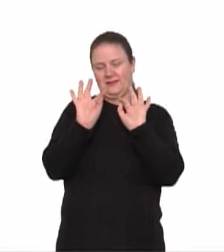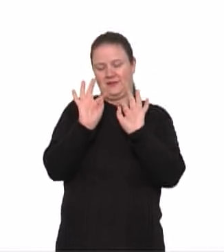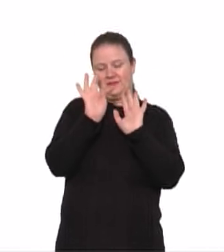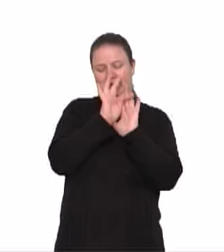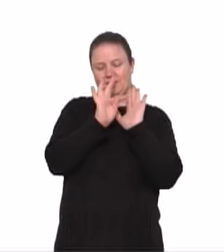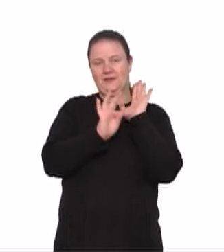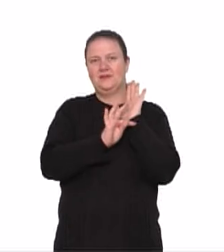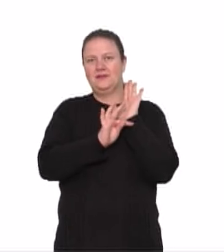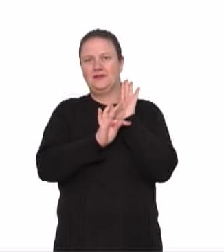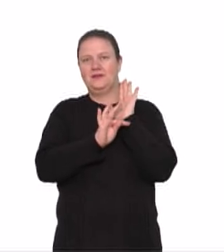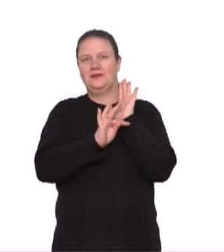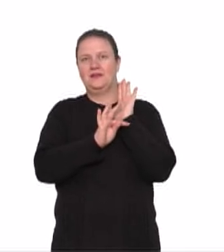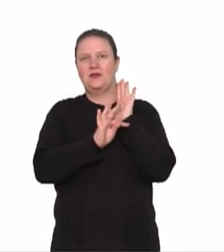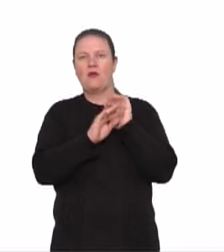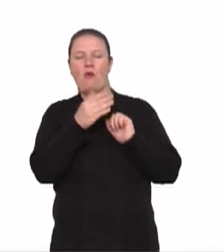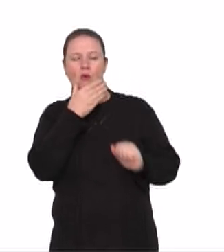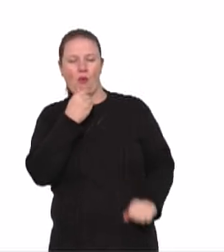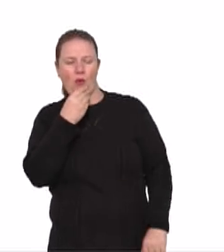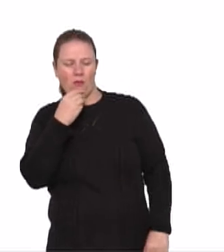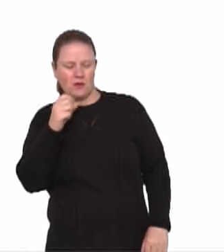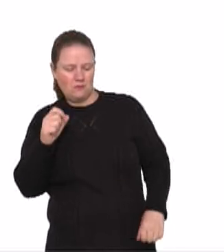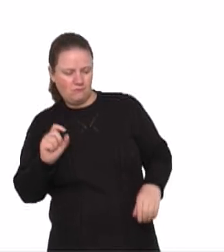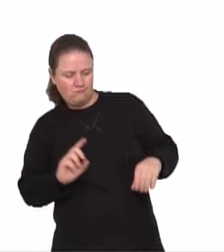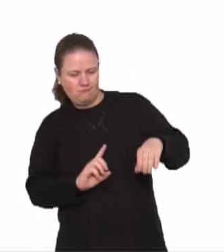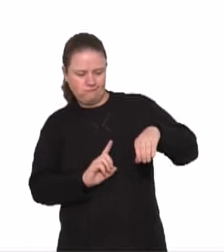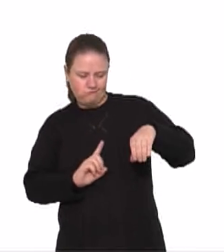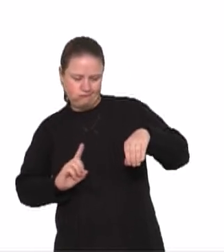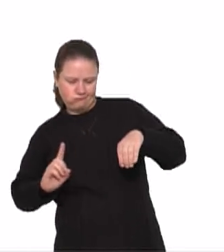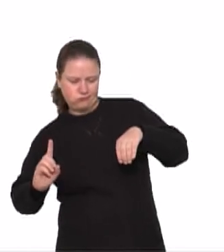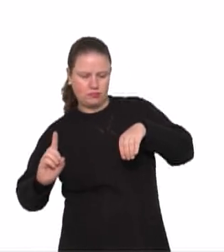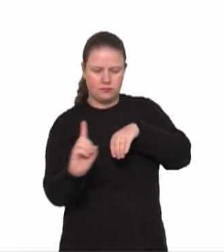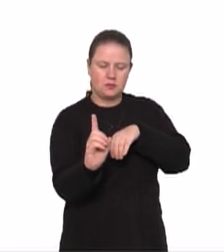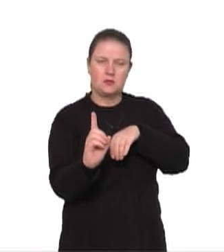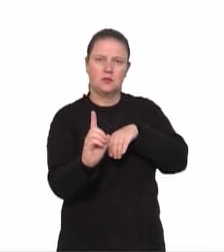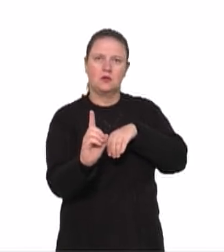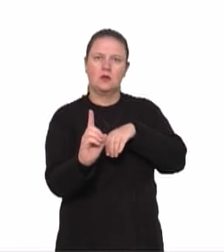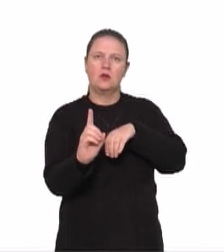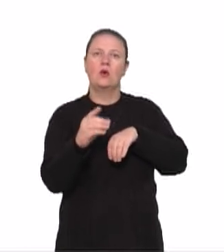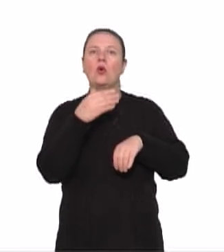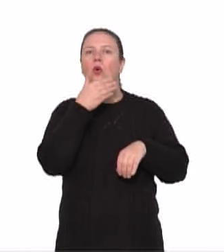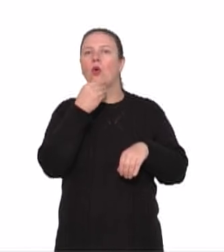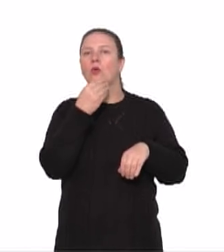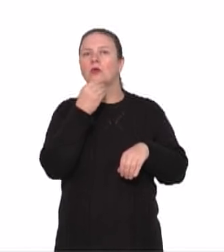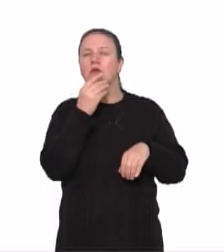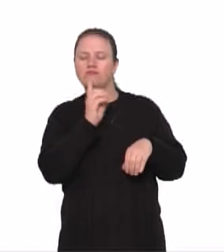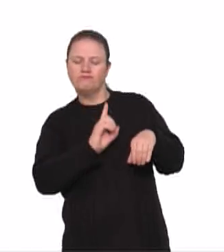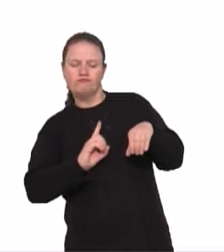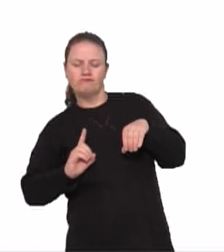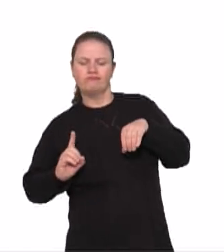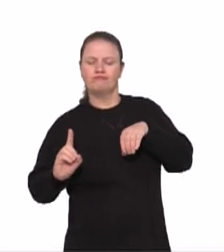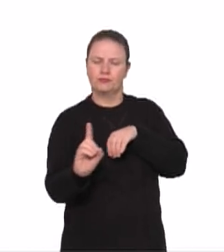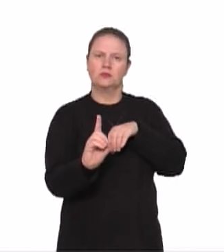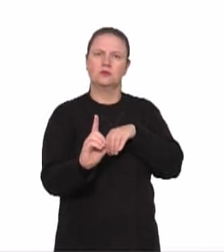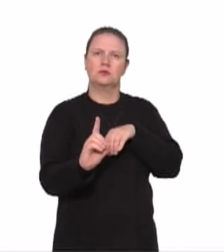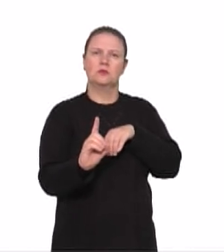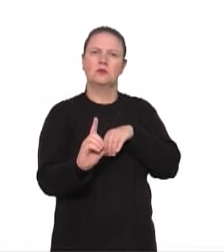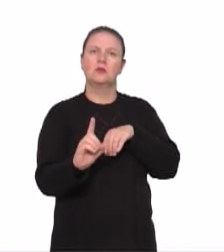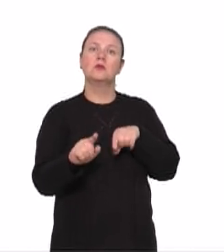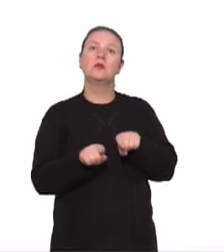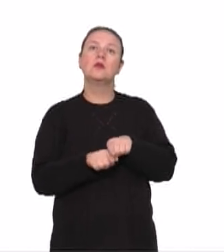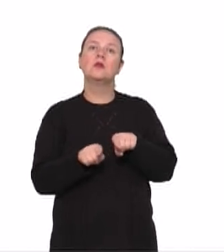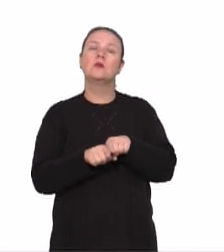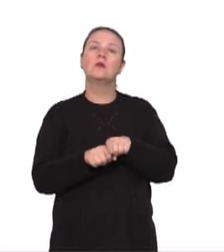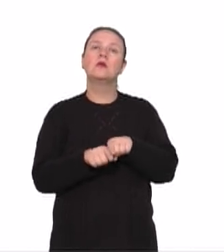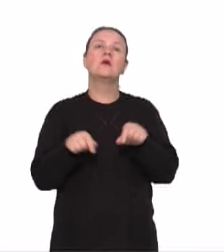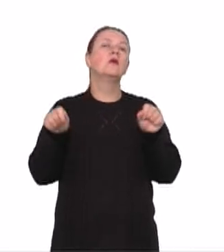que diz assim: Maicon fez um cruzamento e passou pela direita. Estava se referindo à bola naquele momento, né? Então, a gente tem aqui o